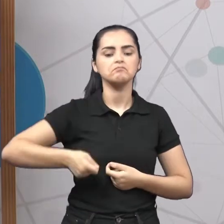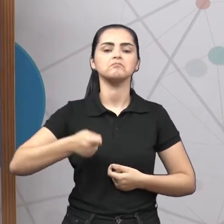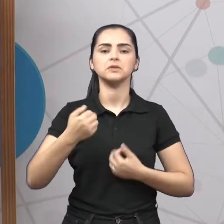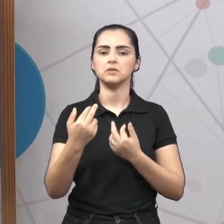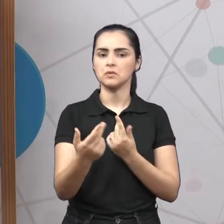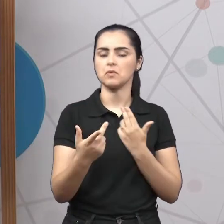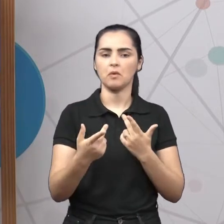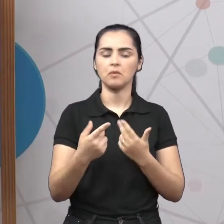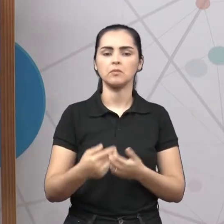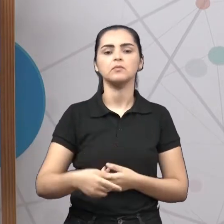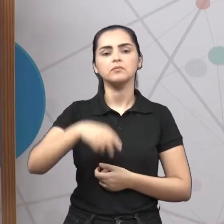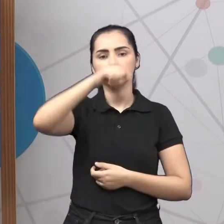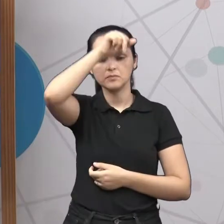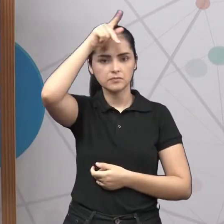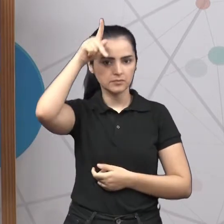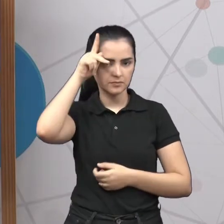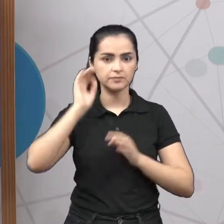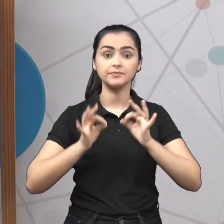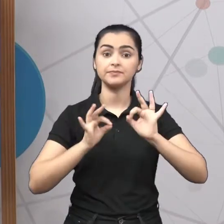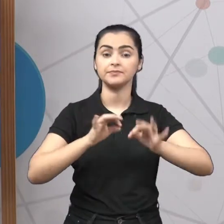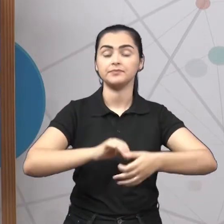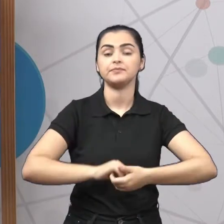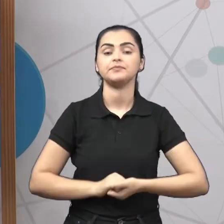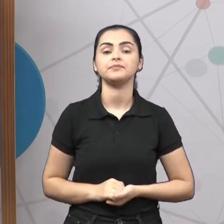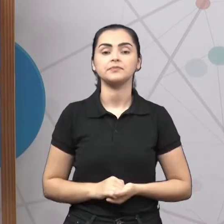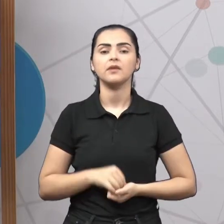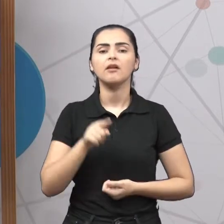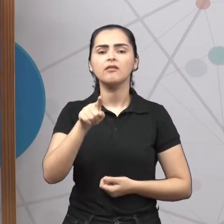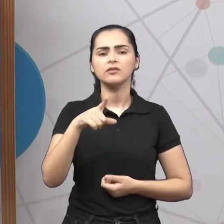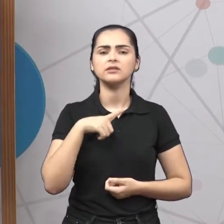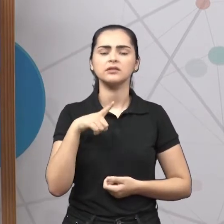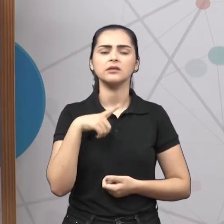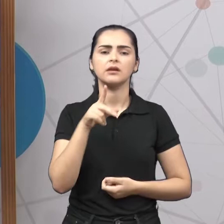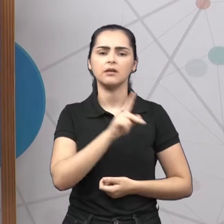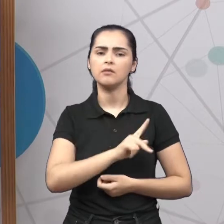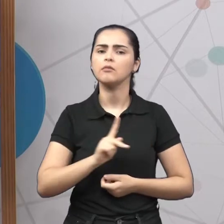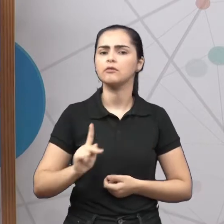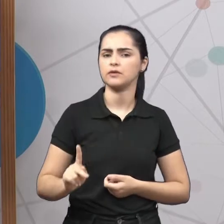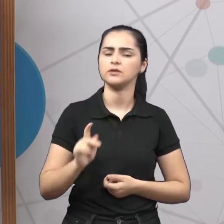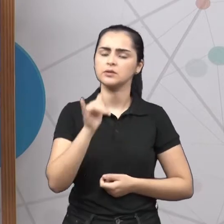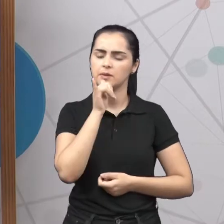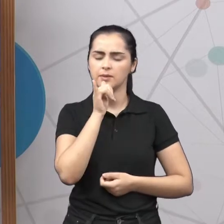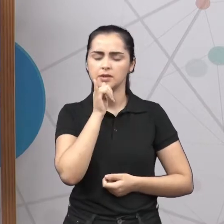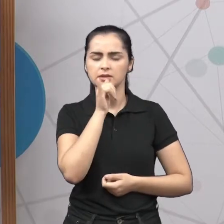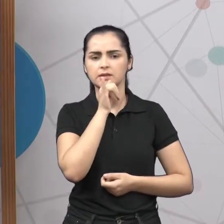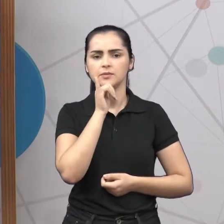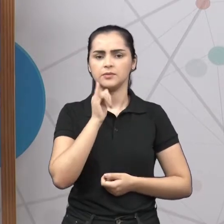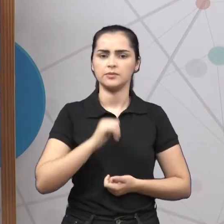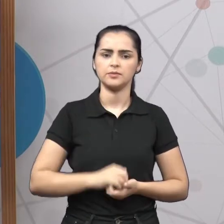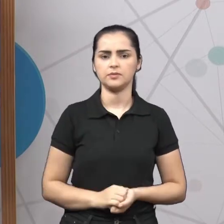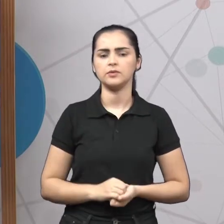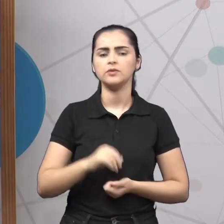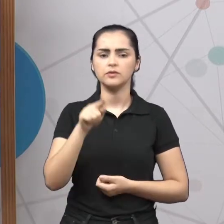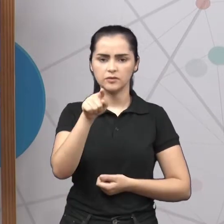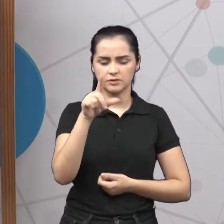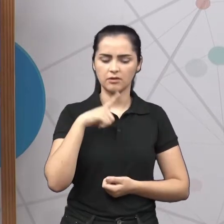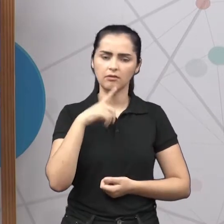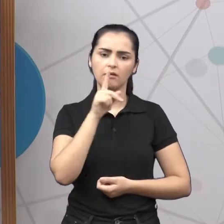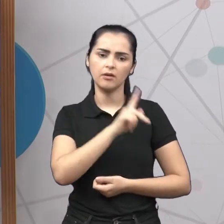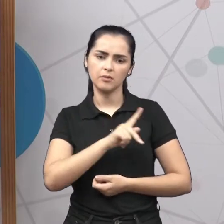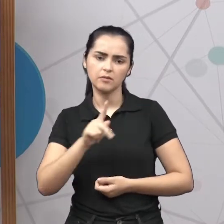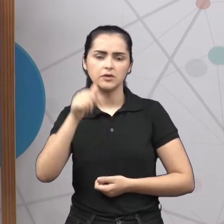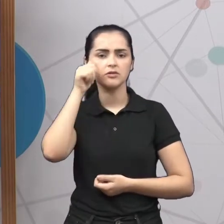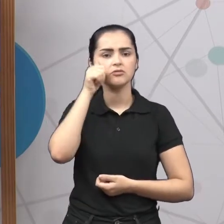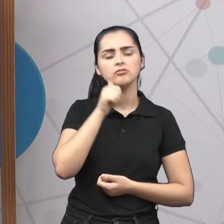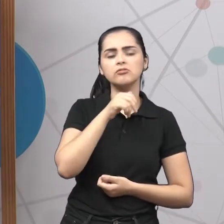o prefeito. Tudo certinho? Você tem professor, né? Você tem um professor, uma